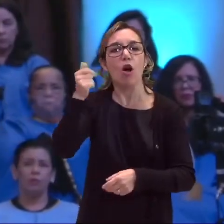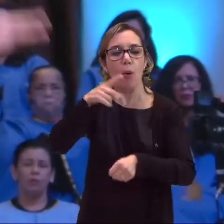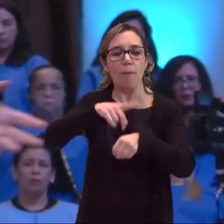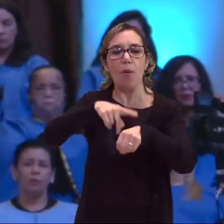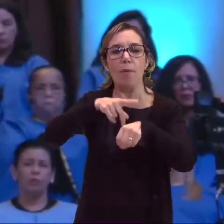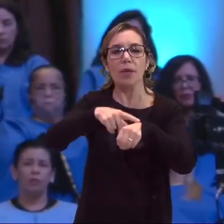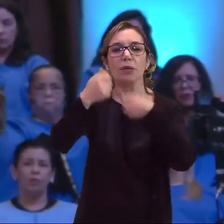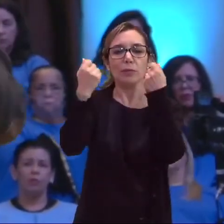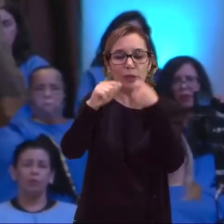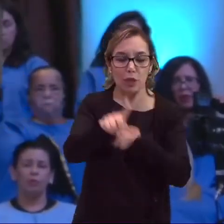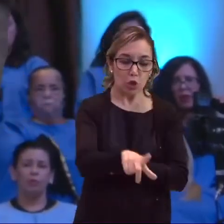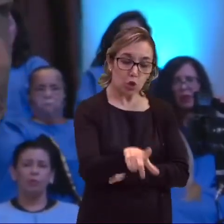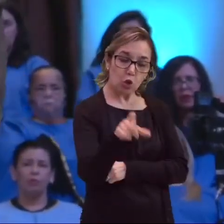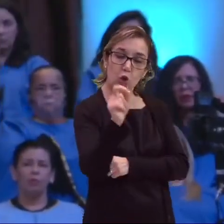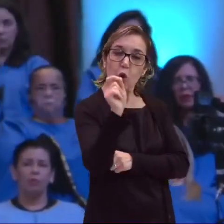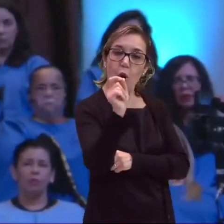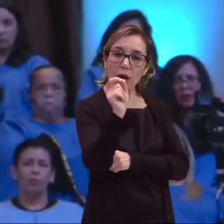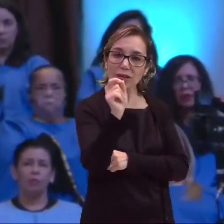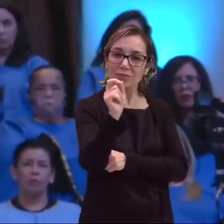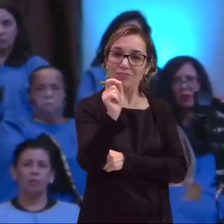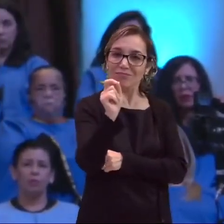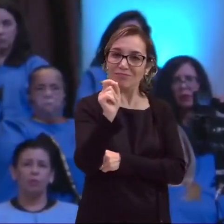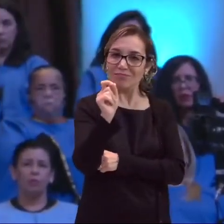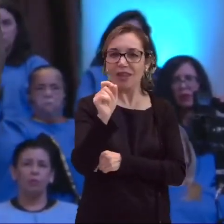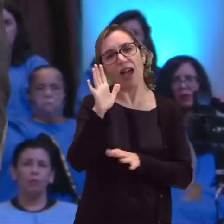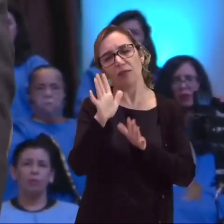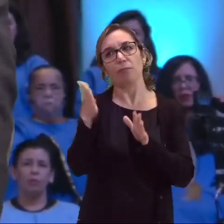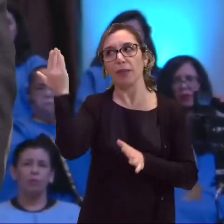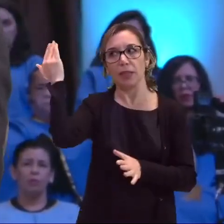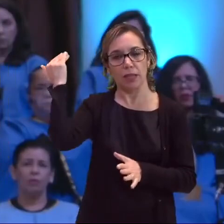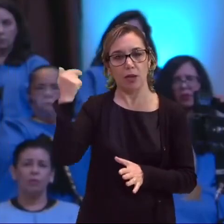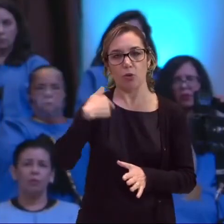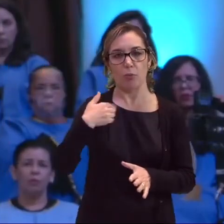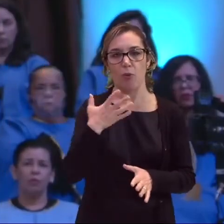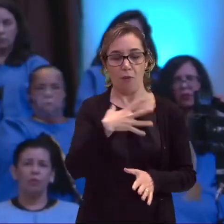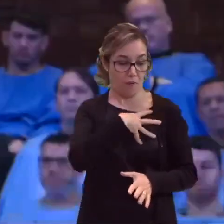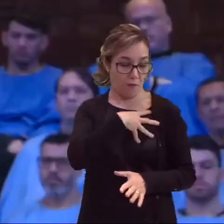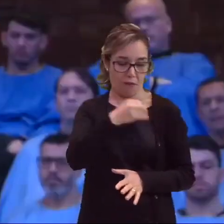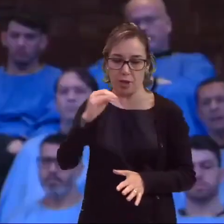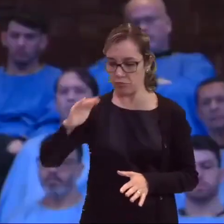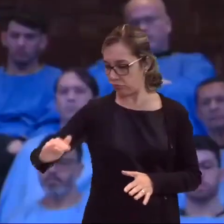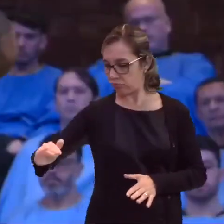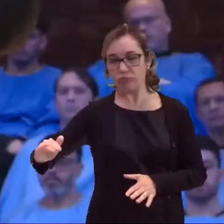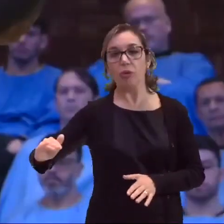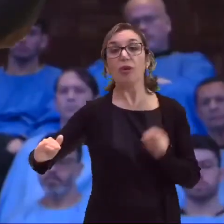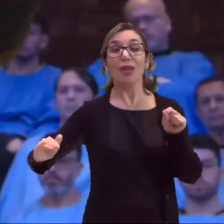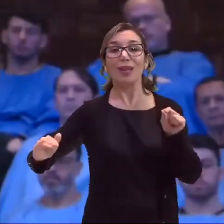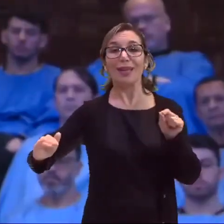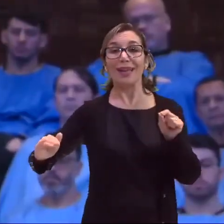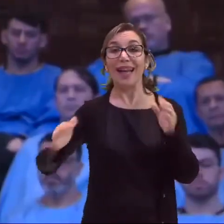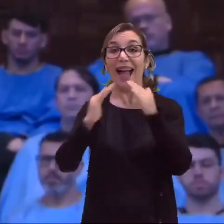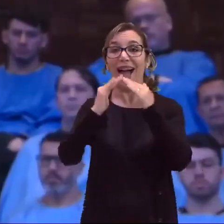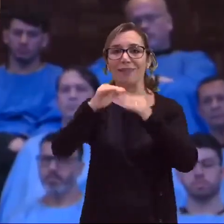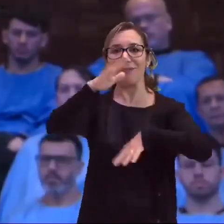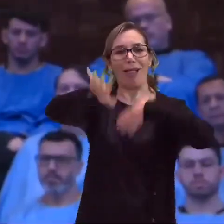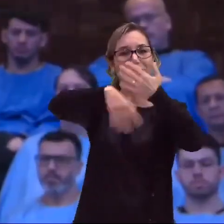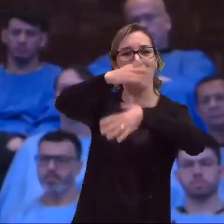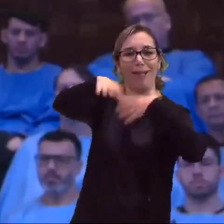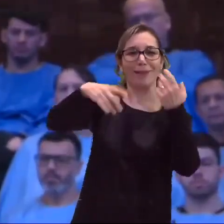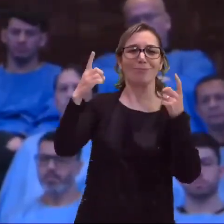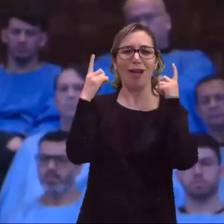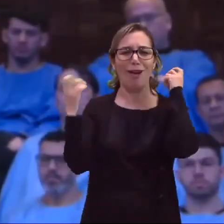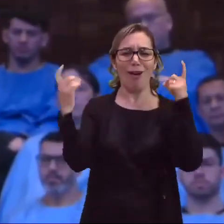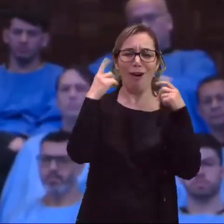às vezes quando as crianças eram pequenas eu não conseguiu no quarto é uma bagunça tão grande então eu descia para mim a garagem antes de ir para qualquer lugar